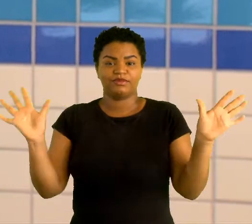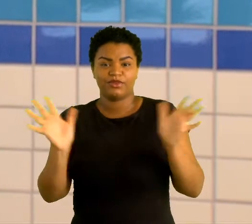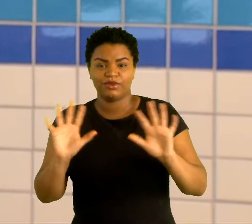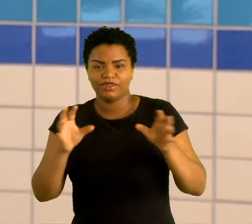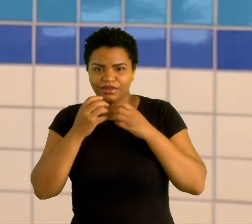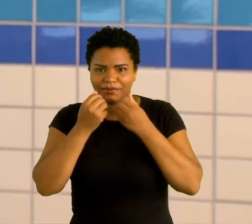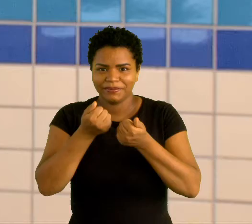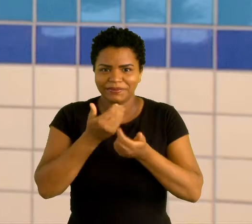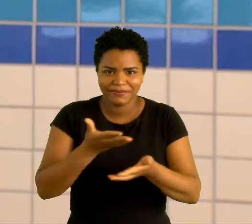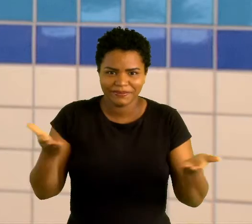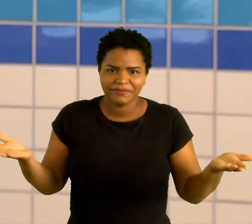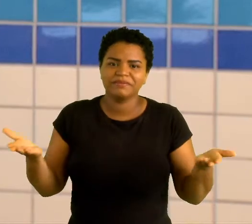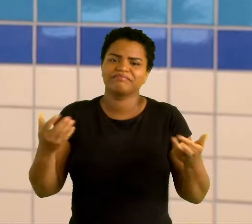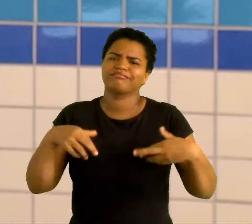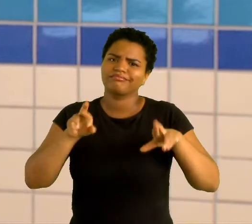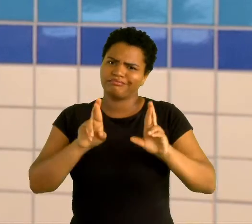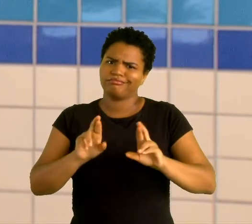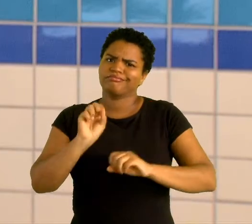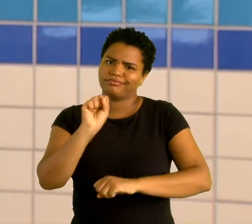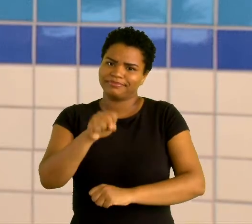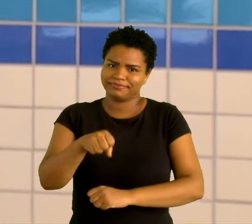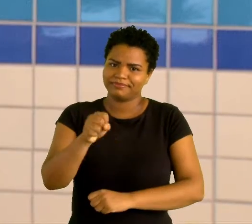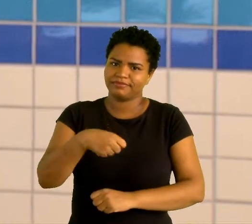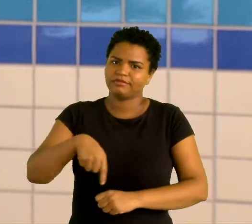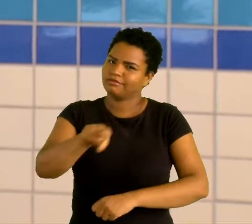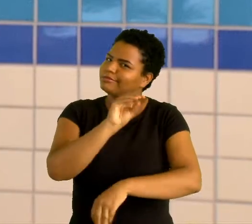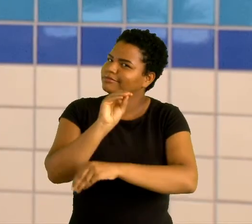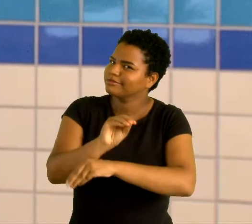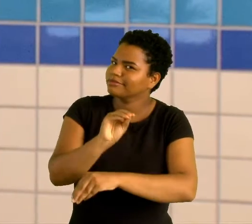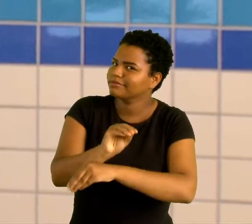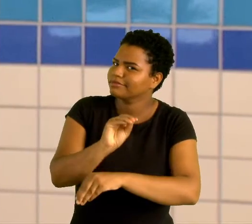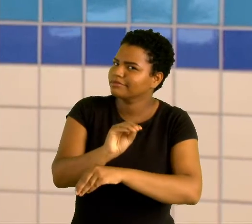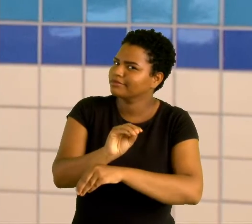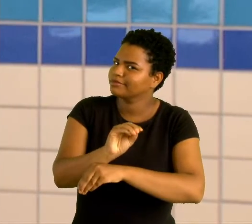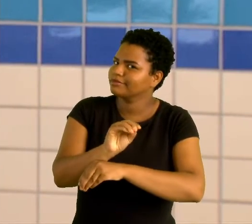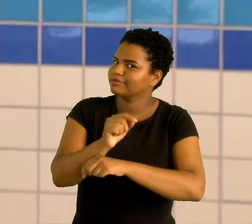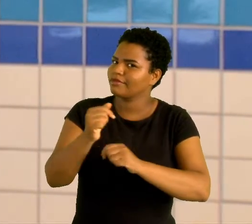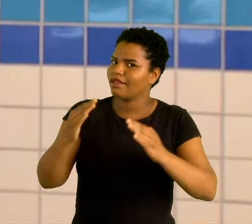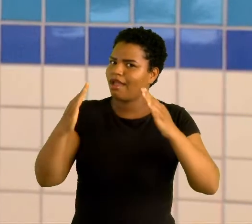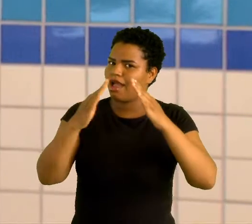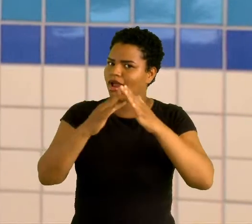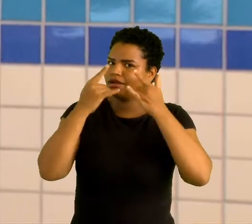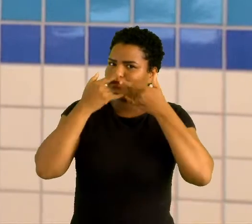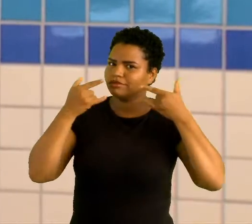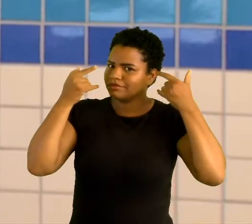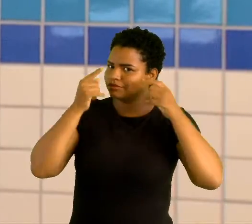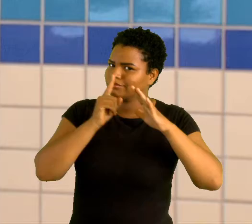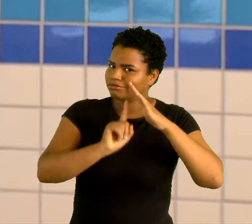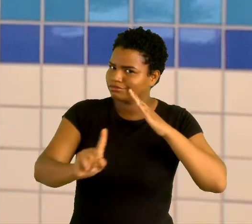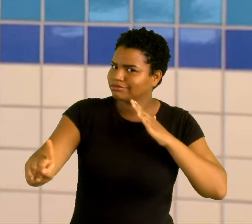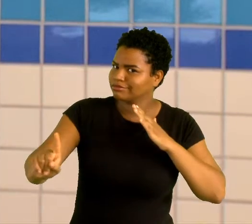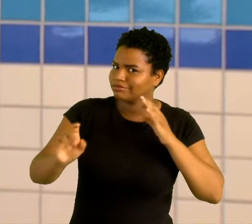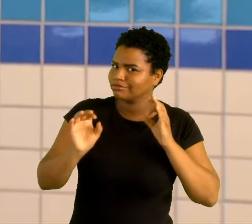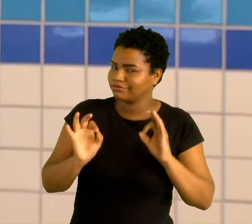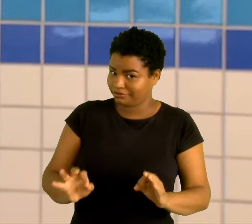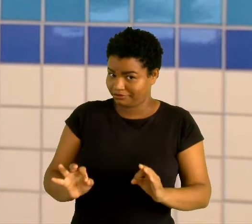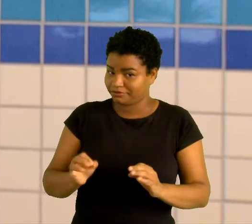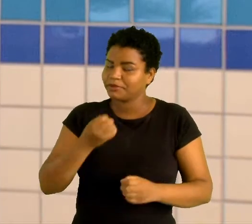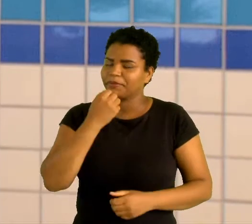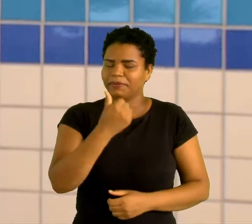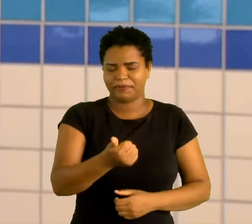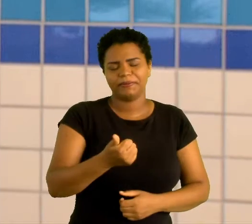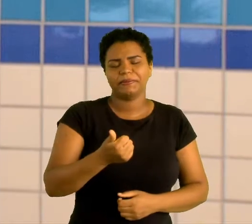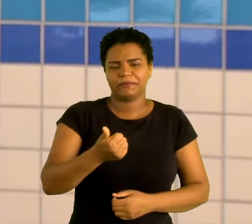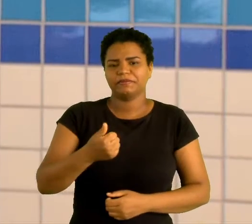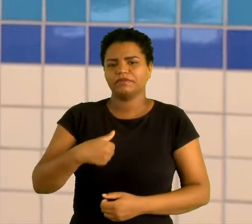Olá, tudo bem? Espero que sim. Estão se cuidando? Ao sair de casa estão usando máscara? Muito bem. Eu sou a